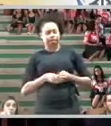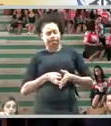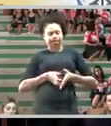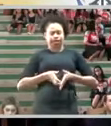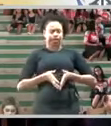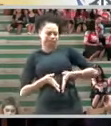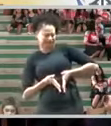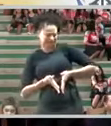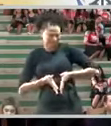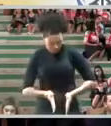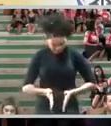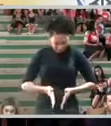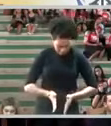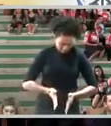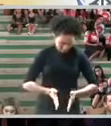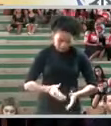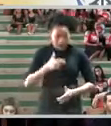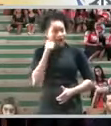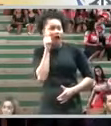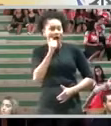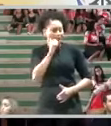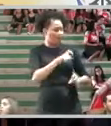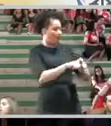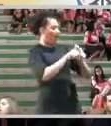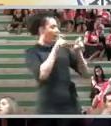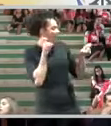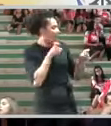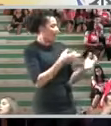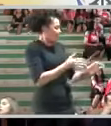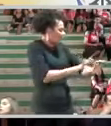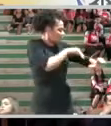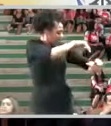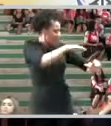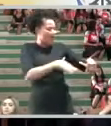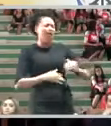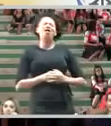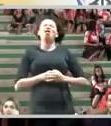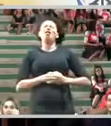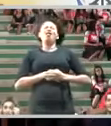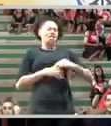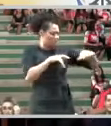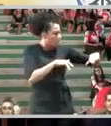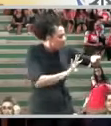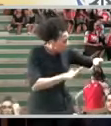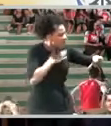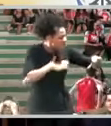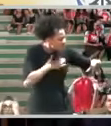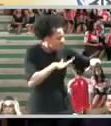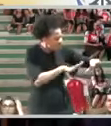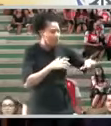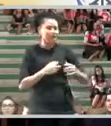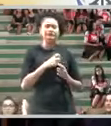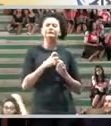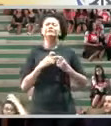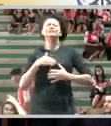nascer. As parteiras, socorrendo, dizia: calma, você está tendo um filho, descansa.